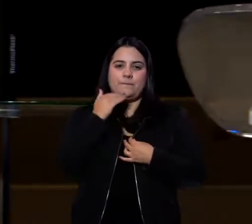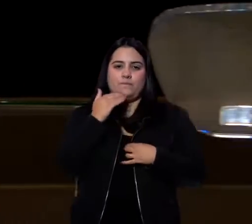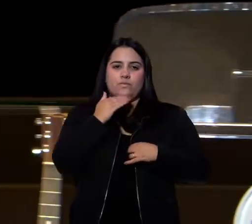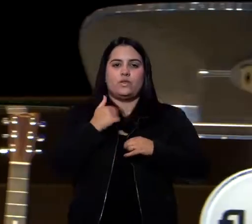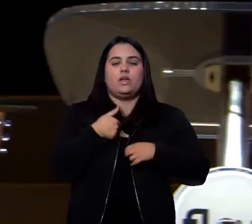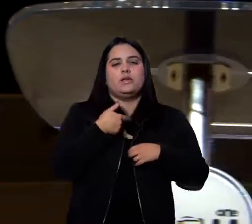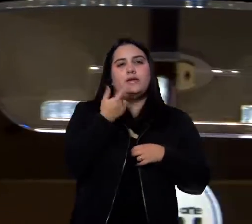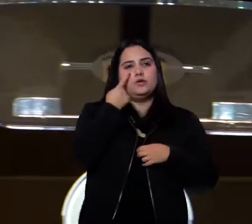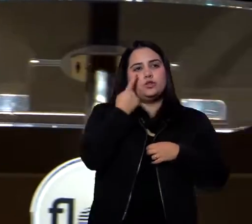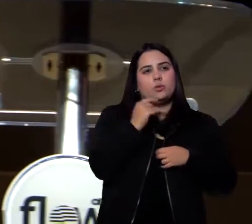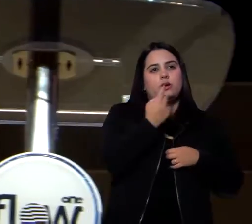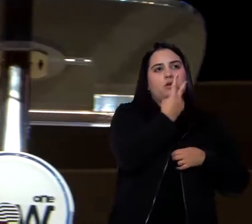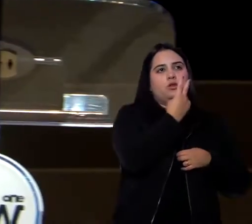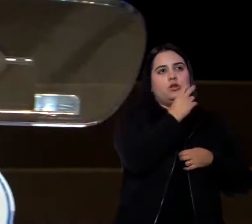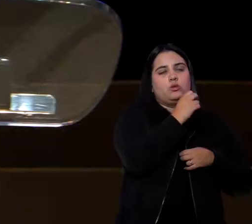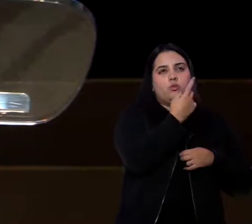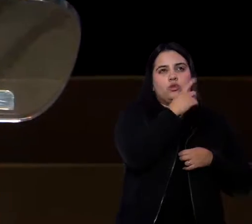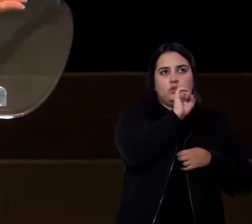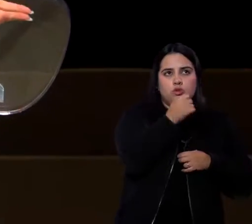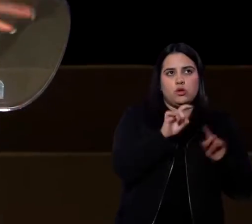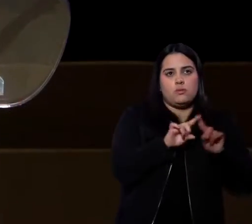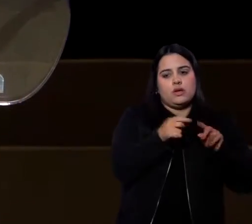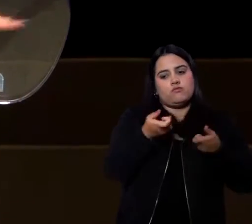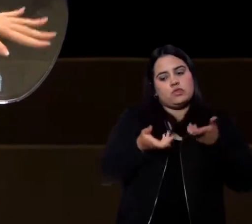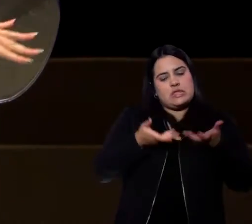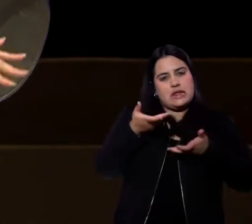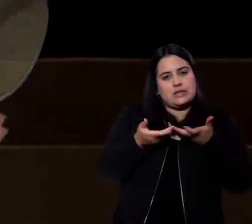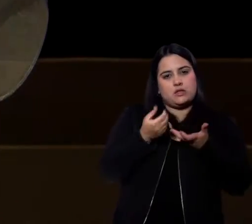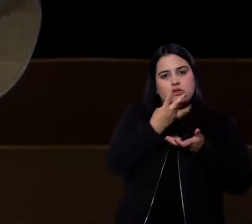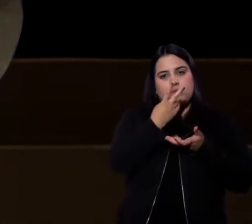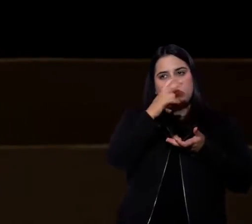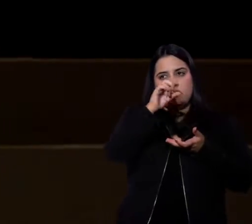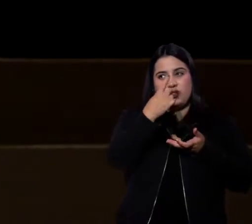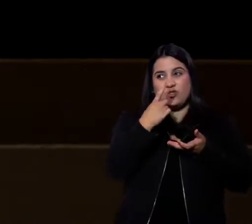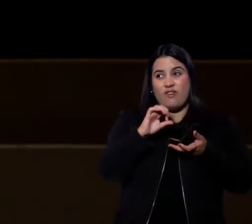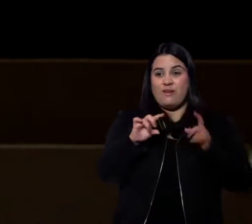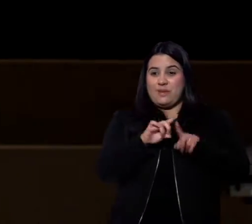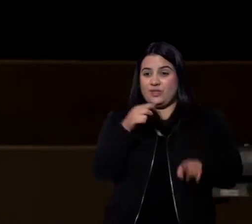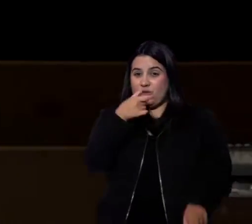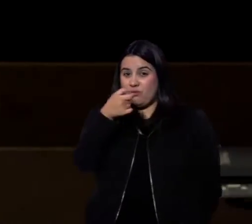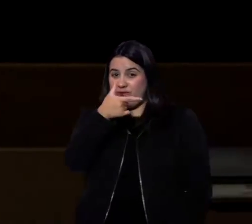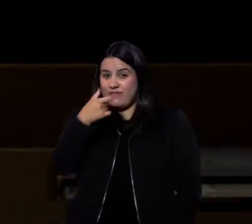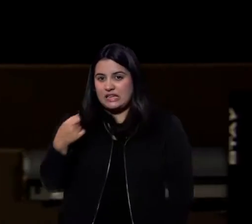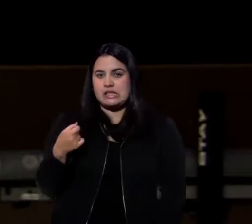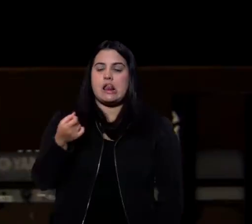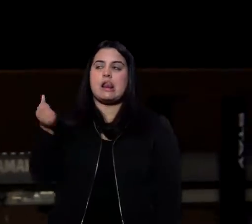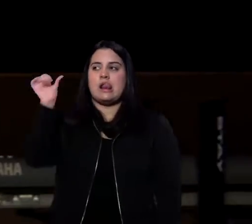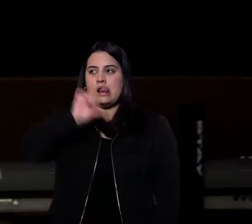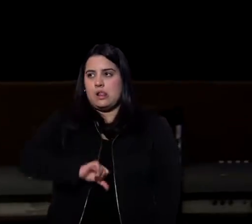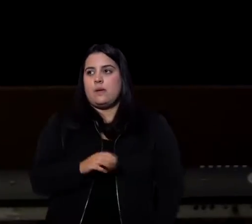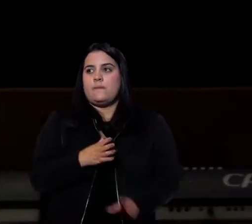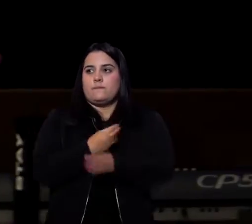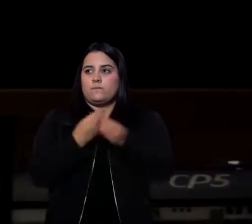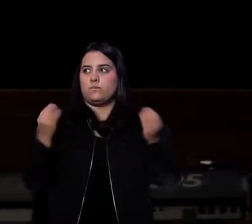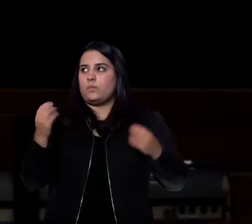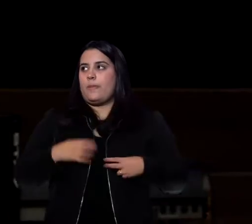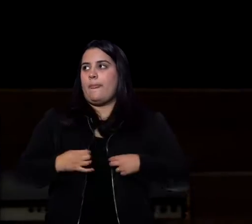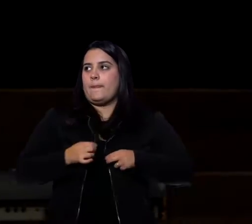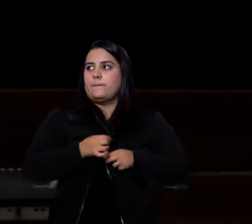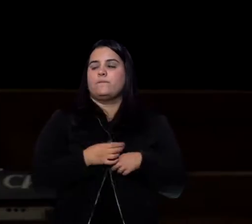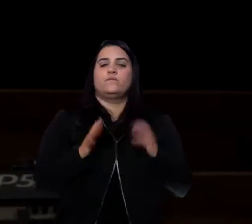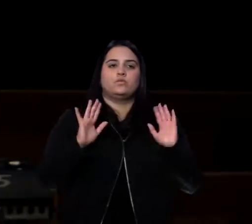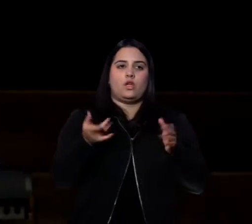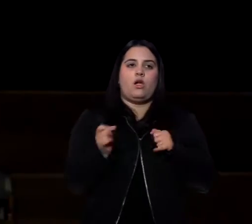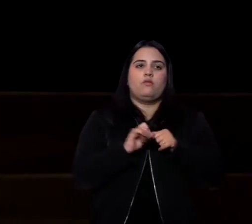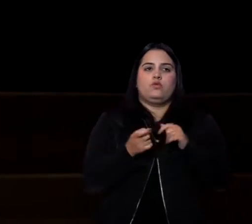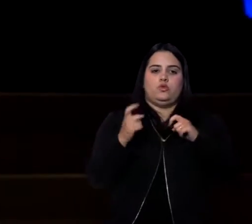tratando em 2019, e aí eu fui ver em 2020 tinha piorado muito. E daí, quando eu voltei no médico, tinha feito